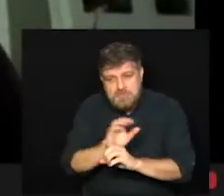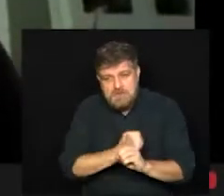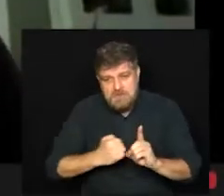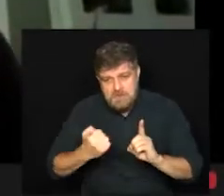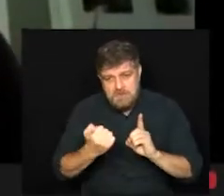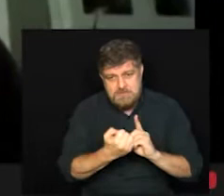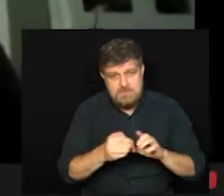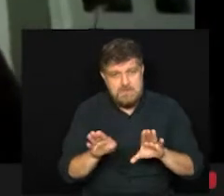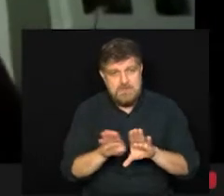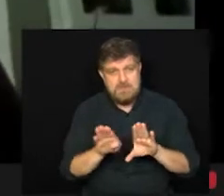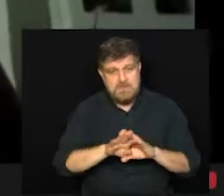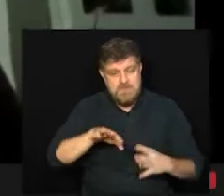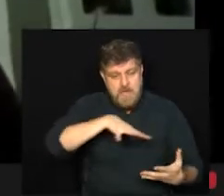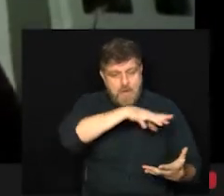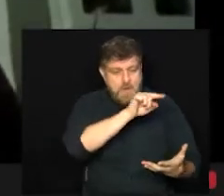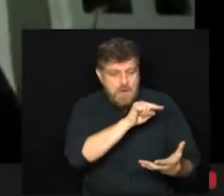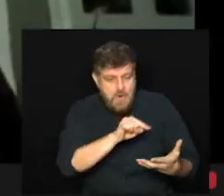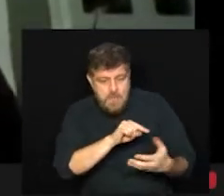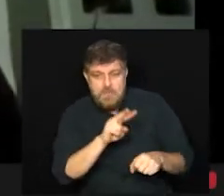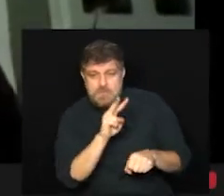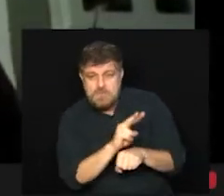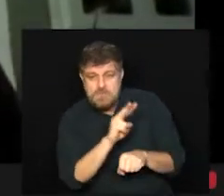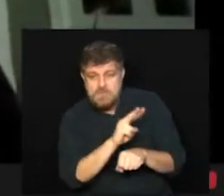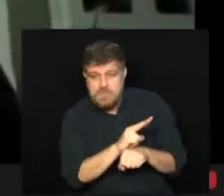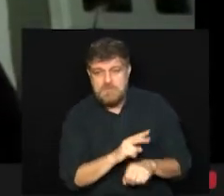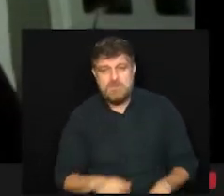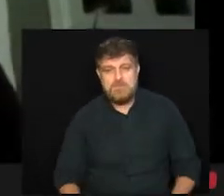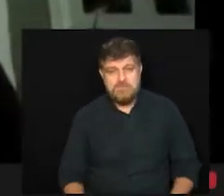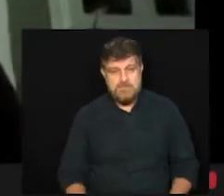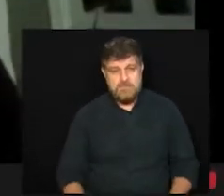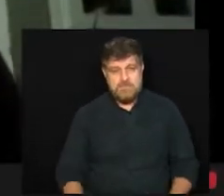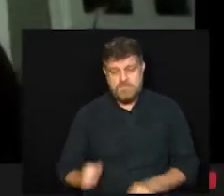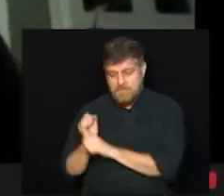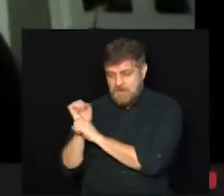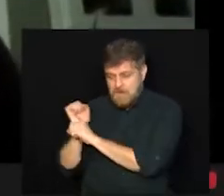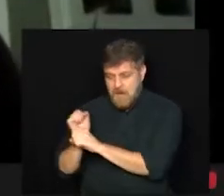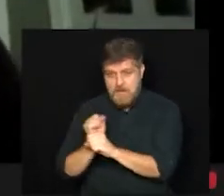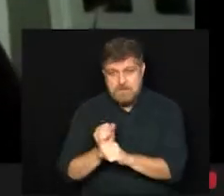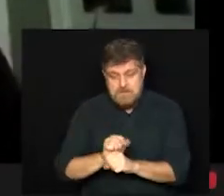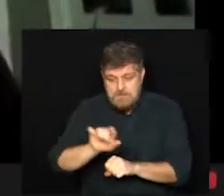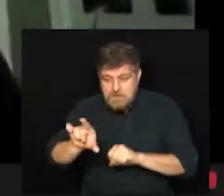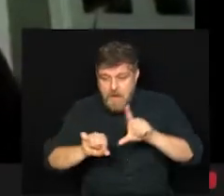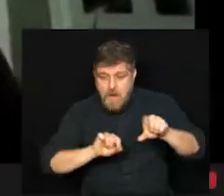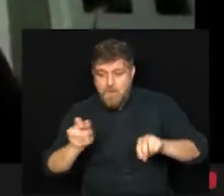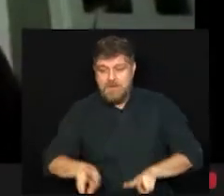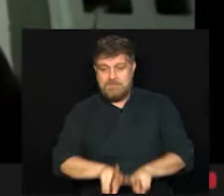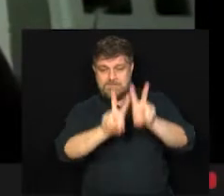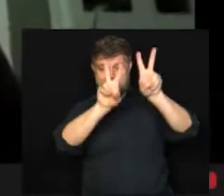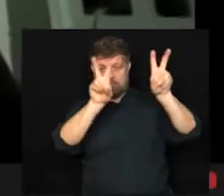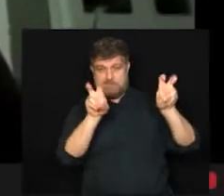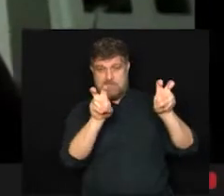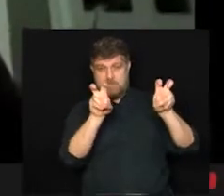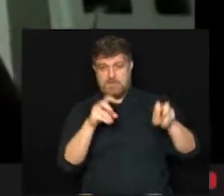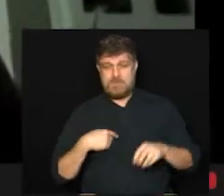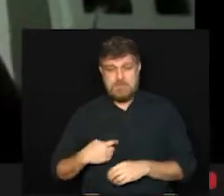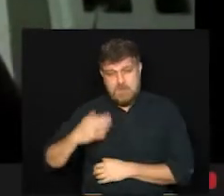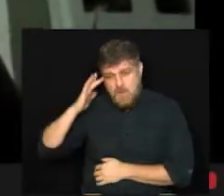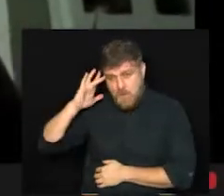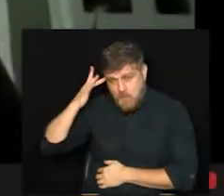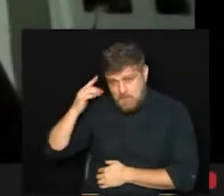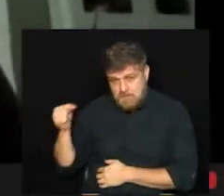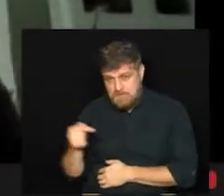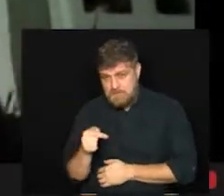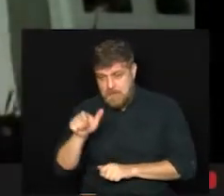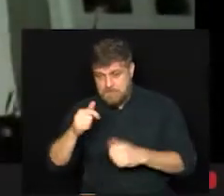ao planeta, à nossa casa comum. A cada ano ela traz um tema, e acho que quem está